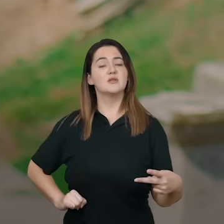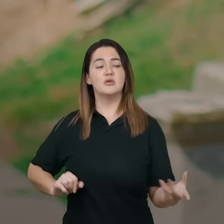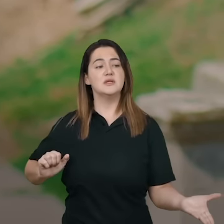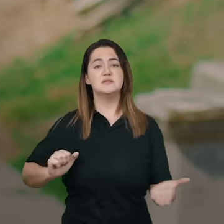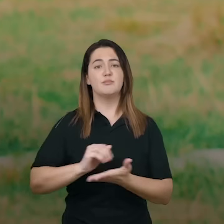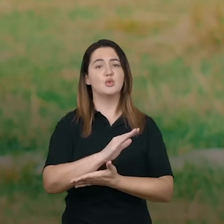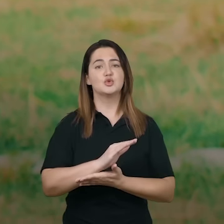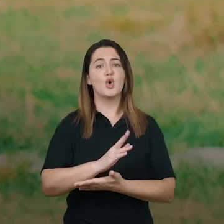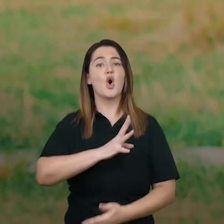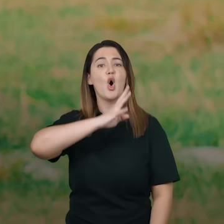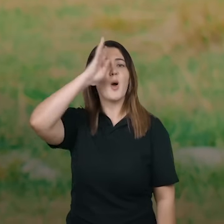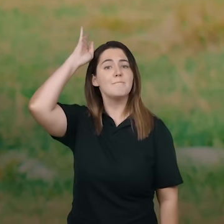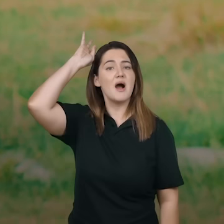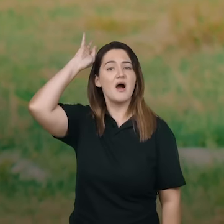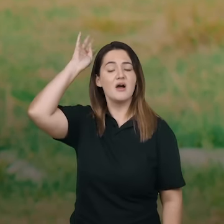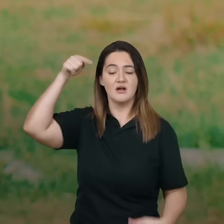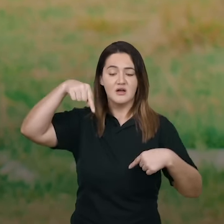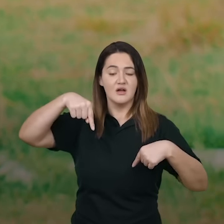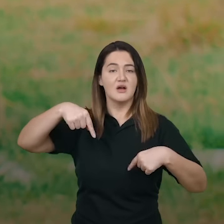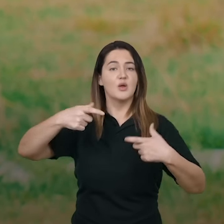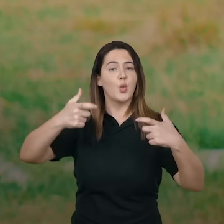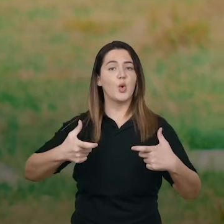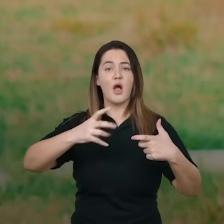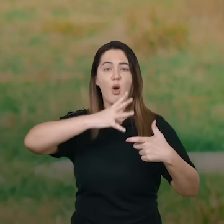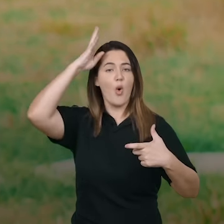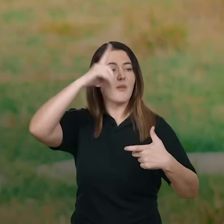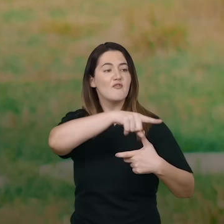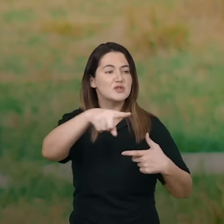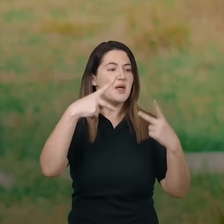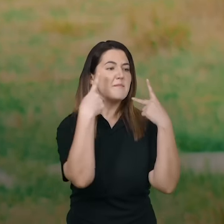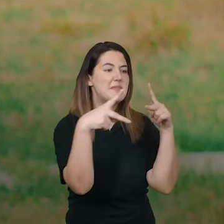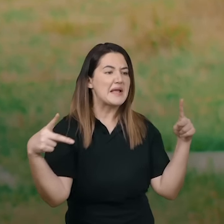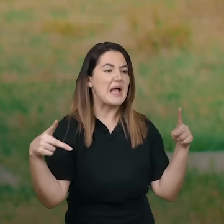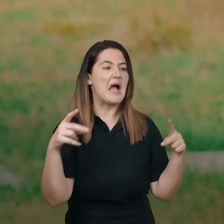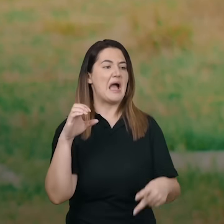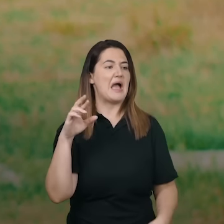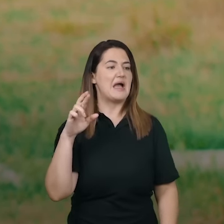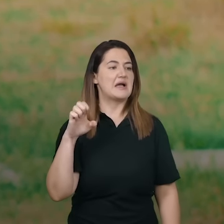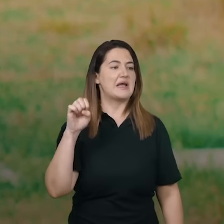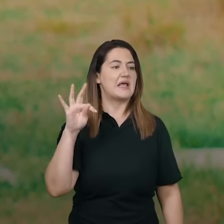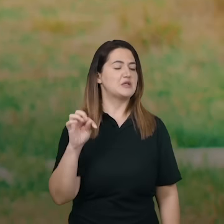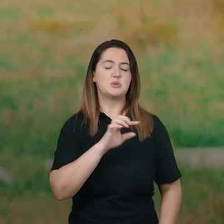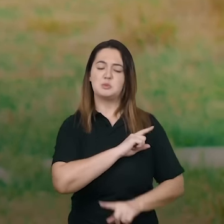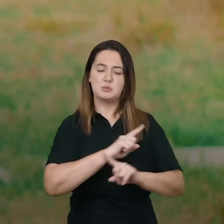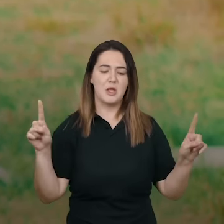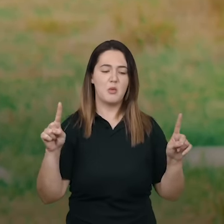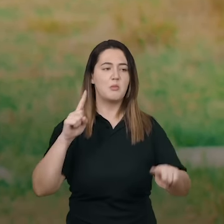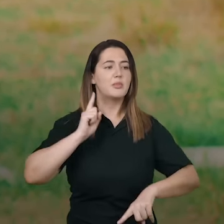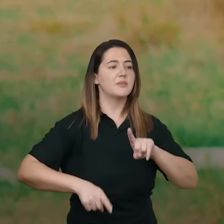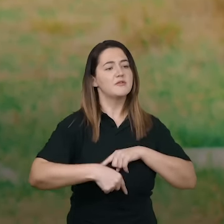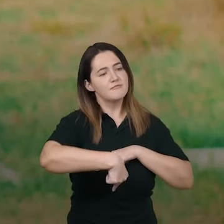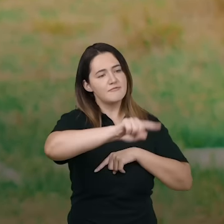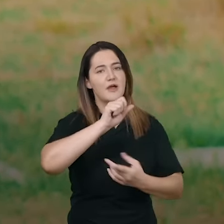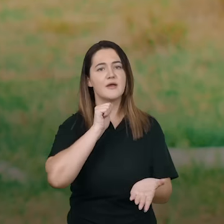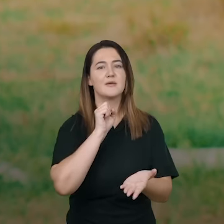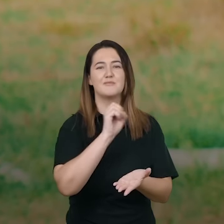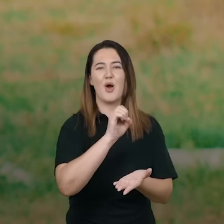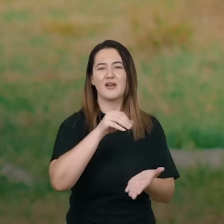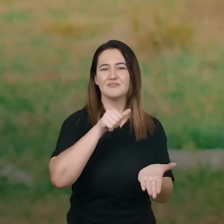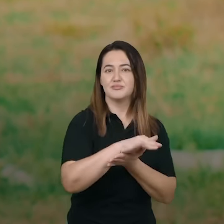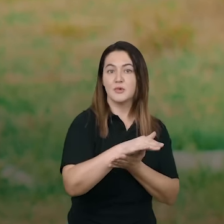Pode ser, e talvez seja nessa situação citada e memorizada numa fonte pagã, que Priscila e